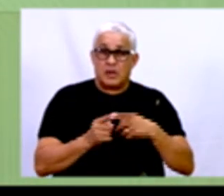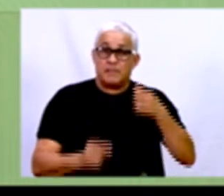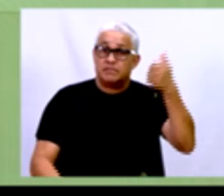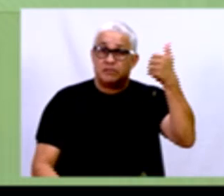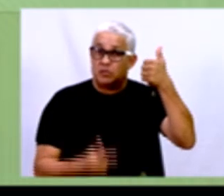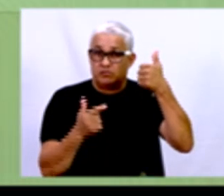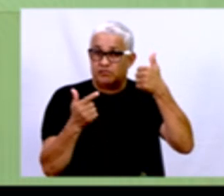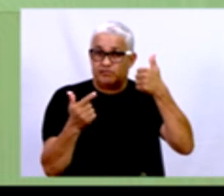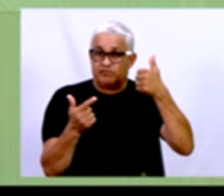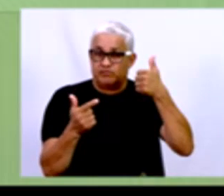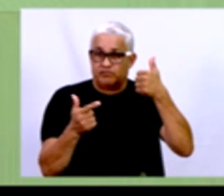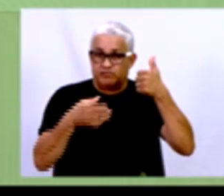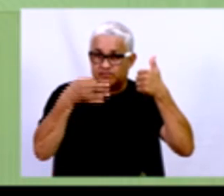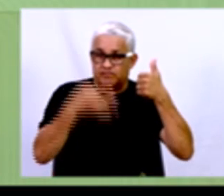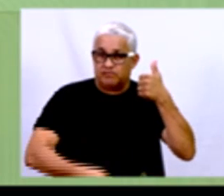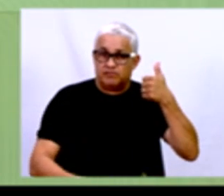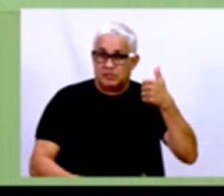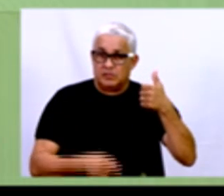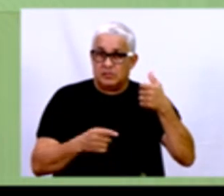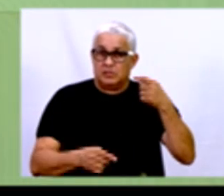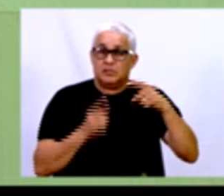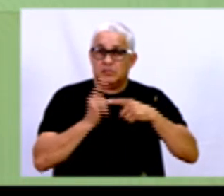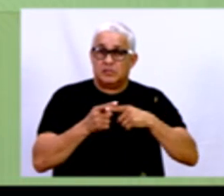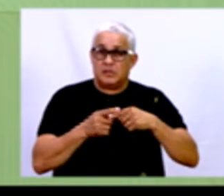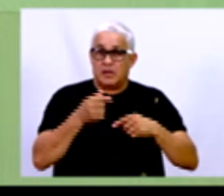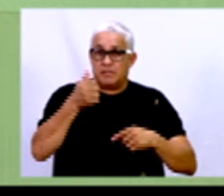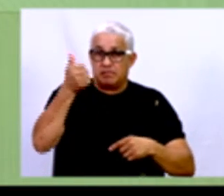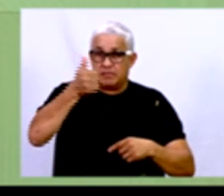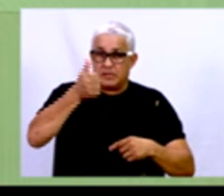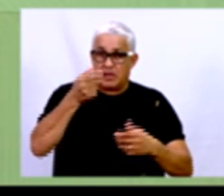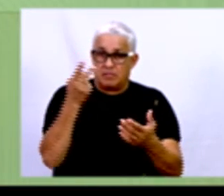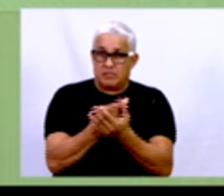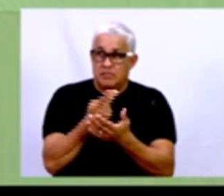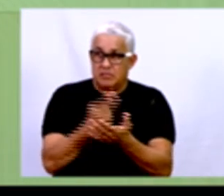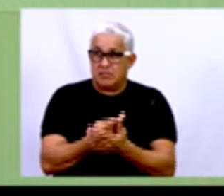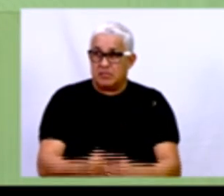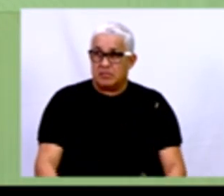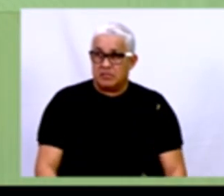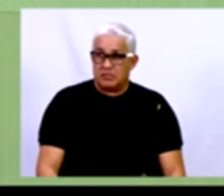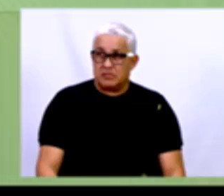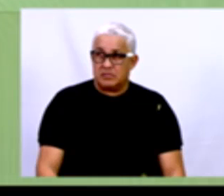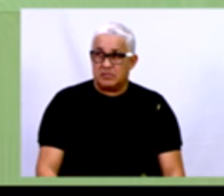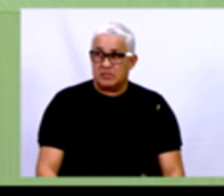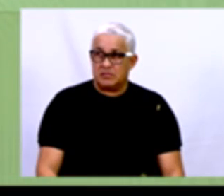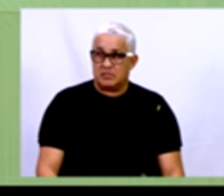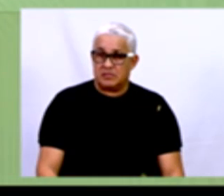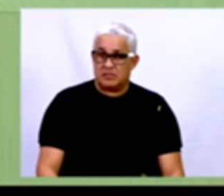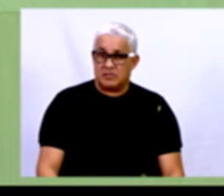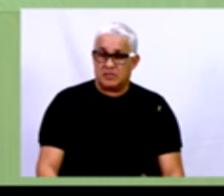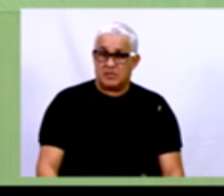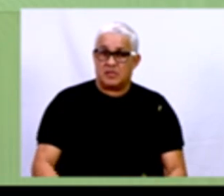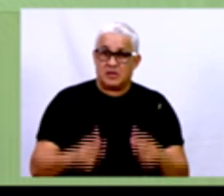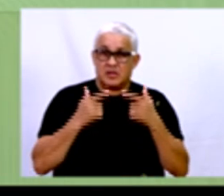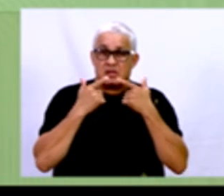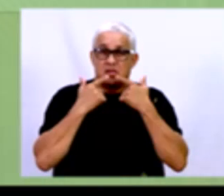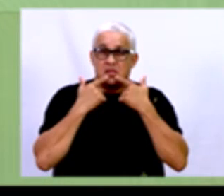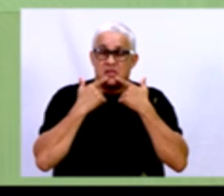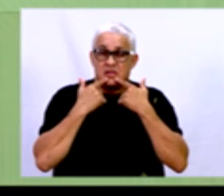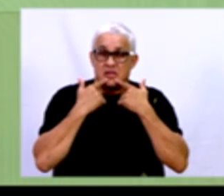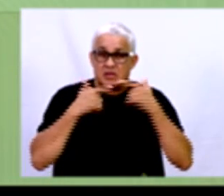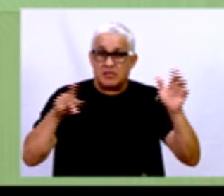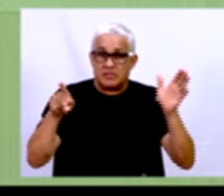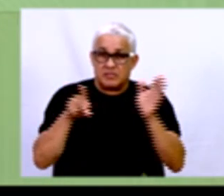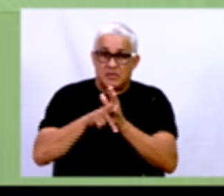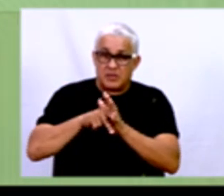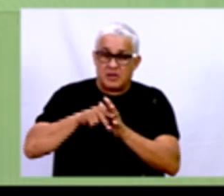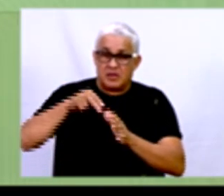está correta? Fala sério, hein? Nossa Senhora, cotô, linguagem do nordestino? Claro que não, né? Isso aí é a